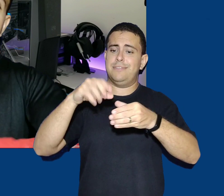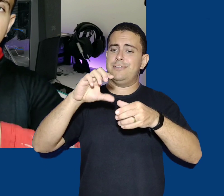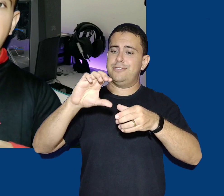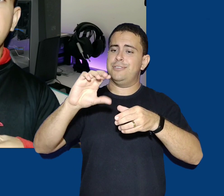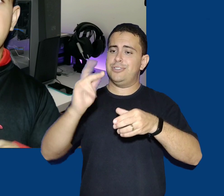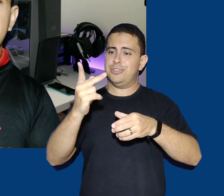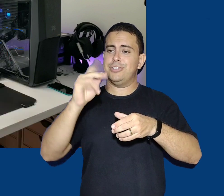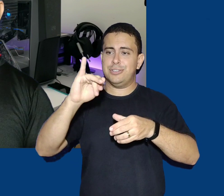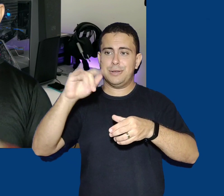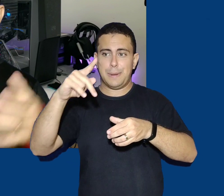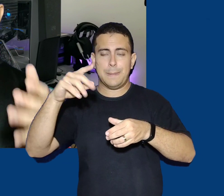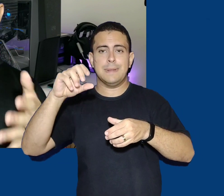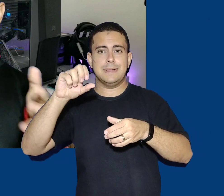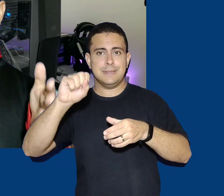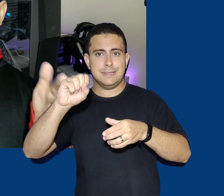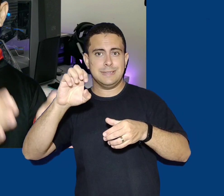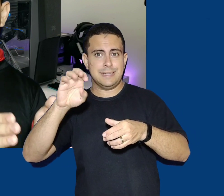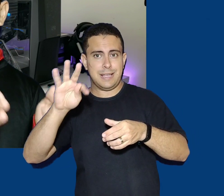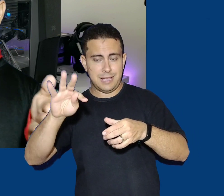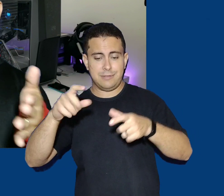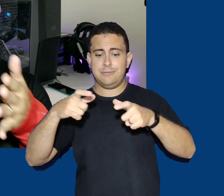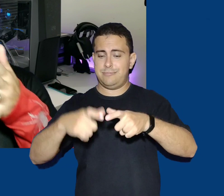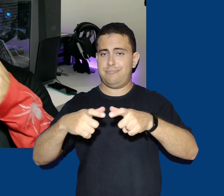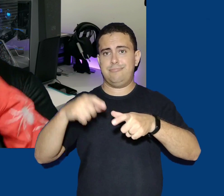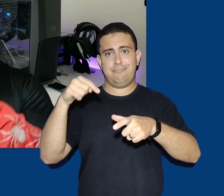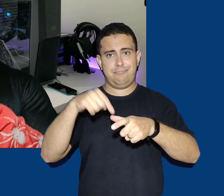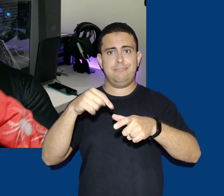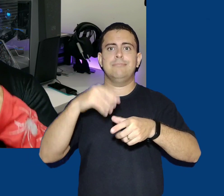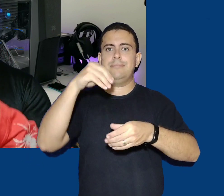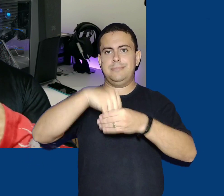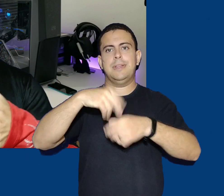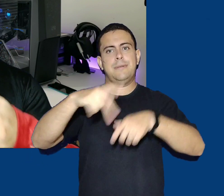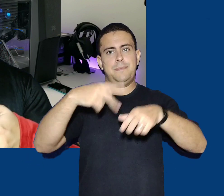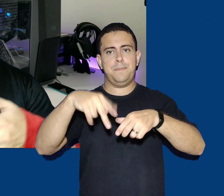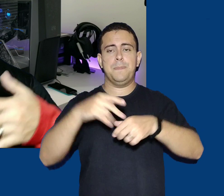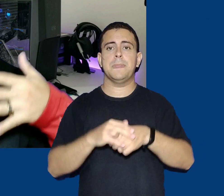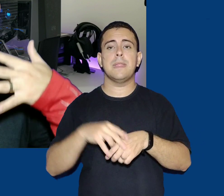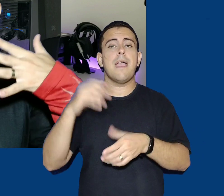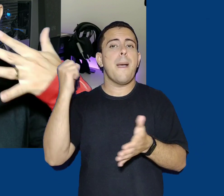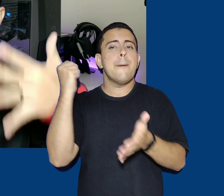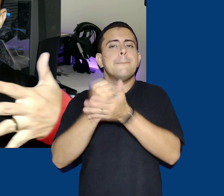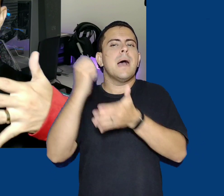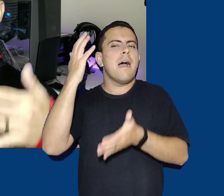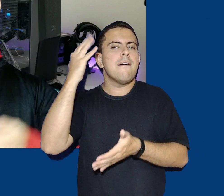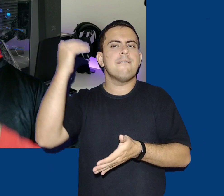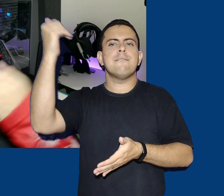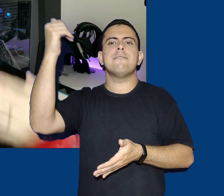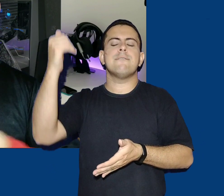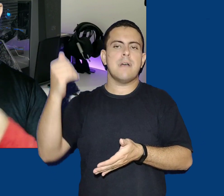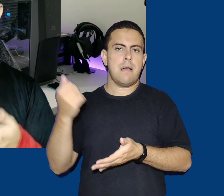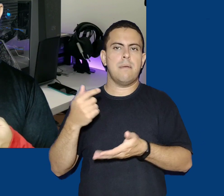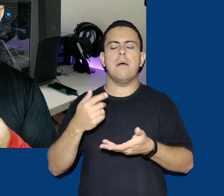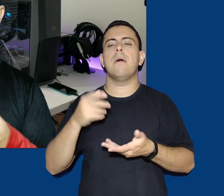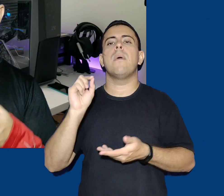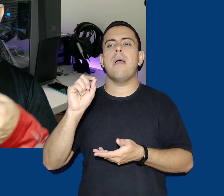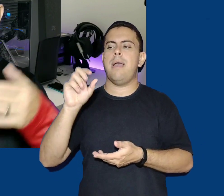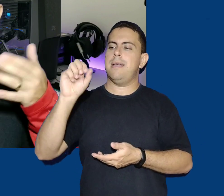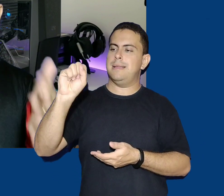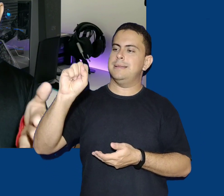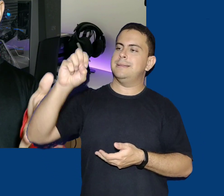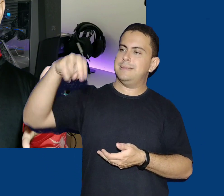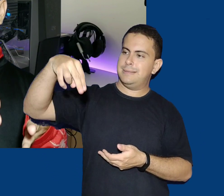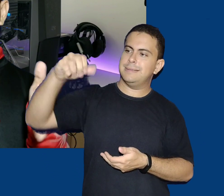quê? Porque está lá dentro. A marca do chipset, mais focada para o celular, a que tem um melhor